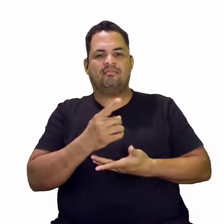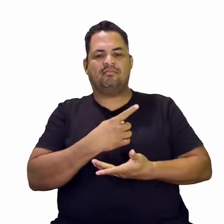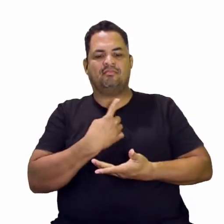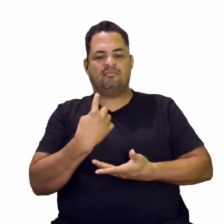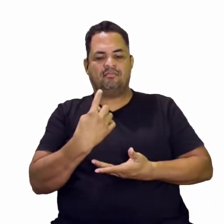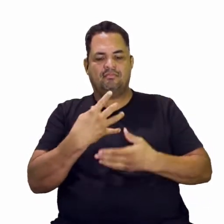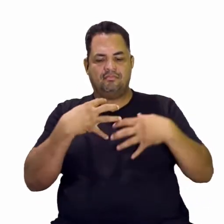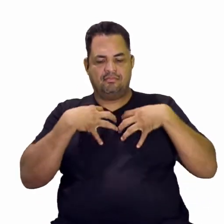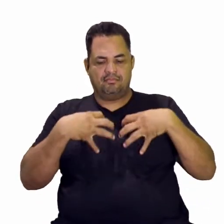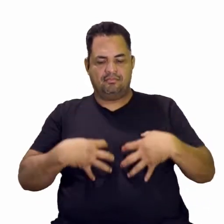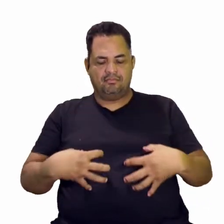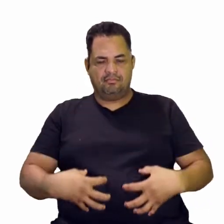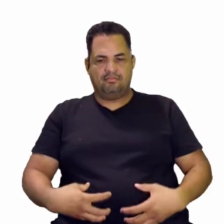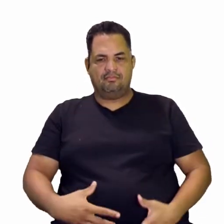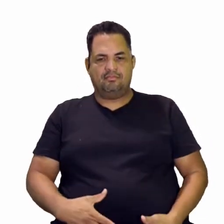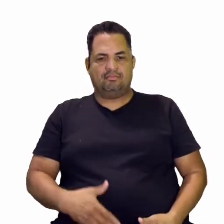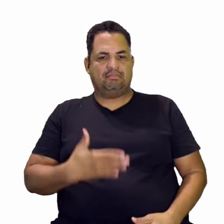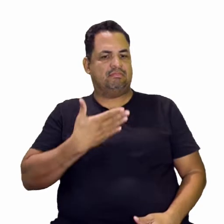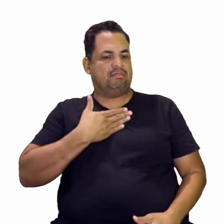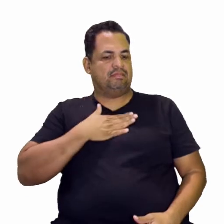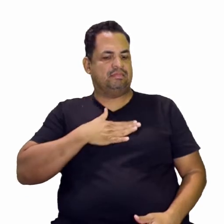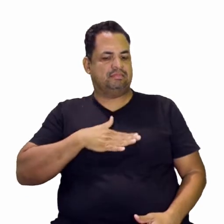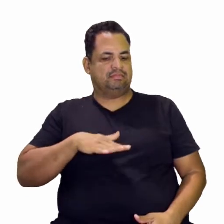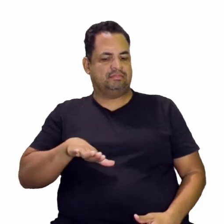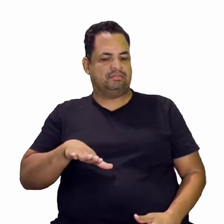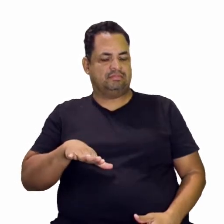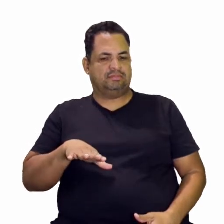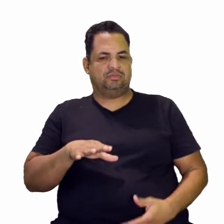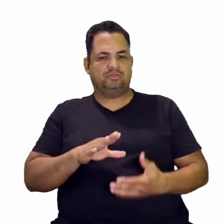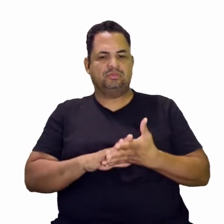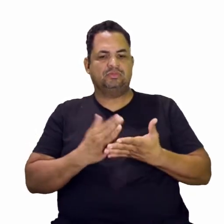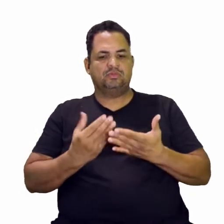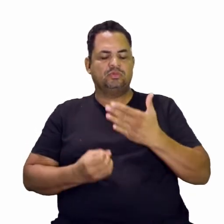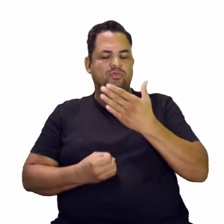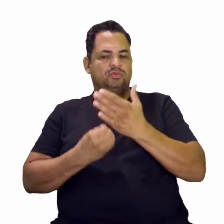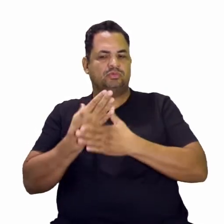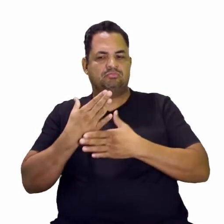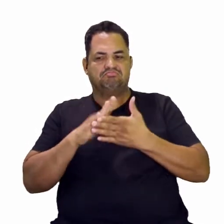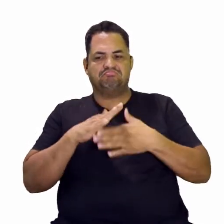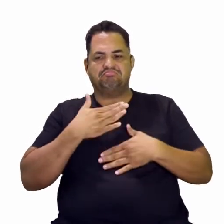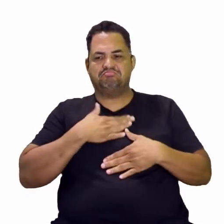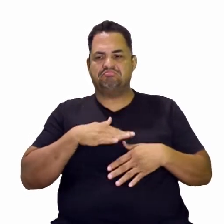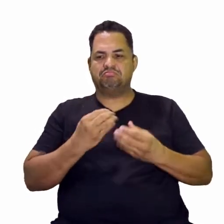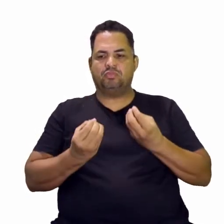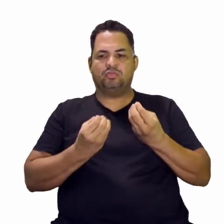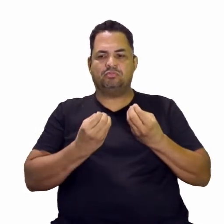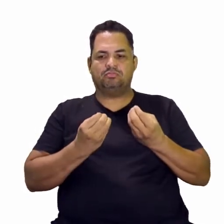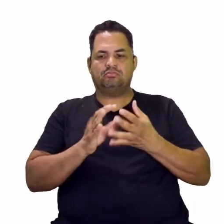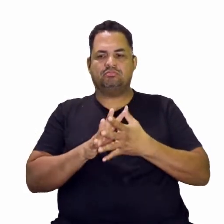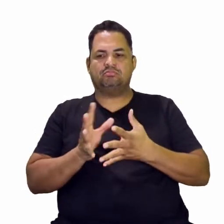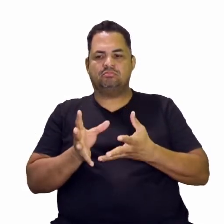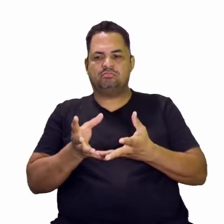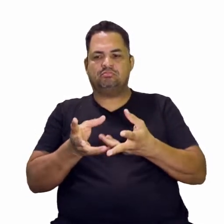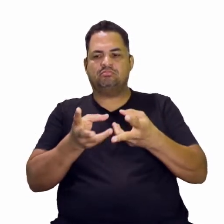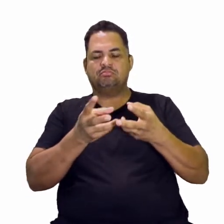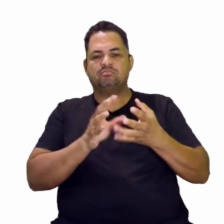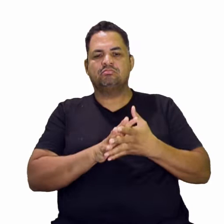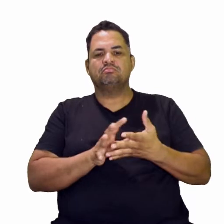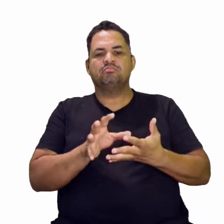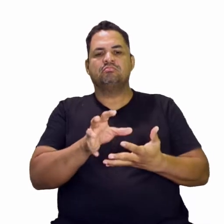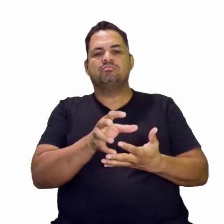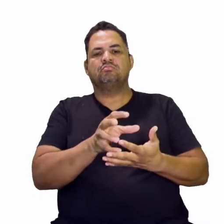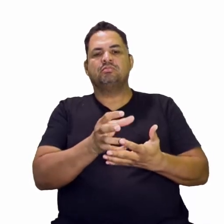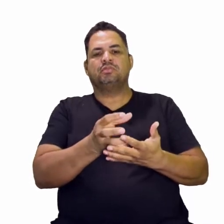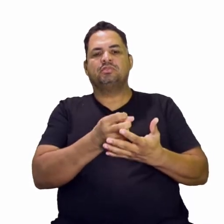organismo. Tem gente que não gosta das suas fontes, né? De onde nós podemos obter essas vitaminas. Mas